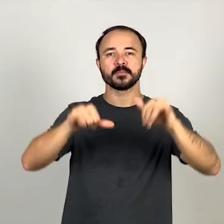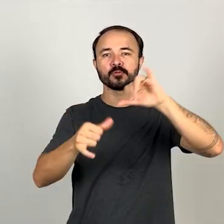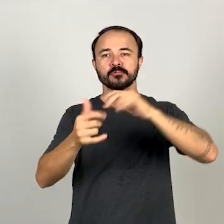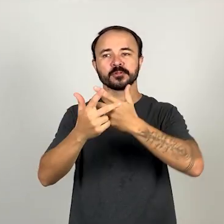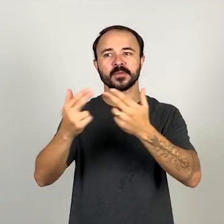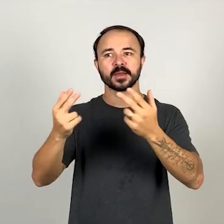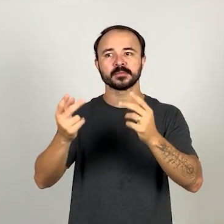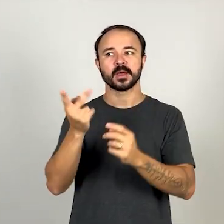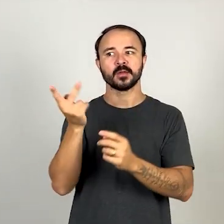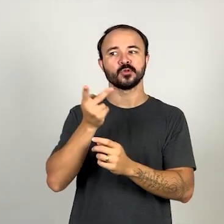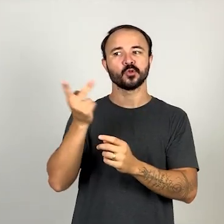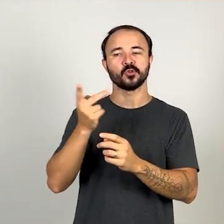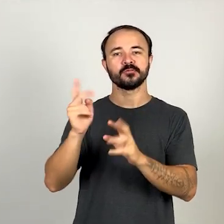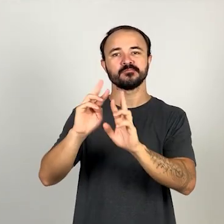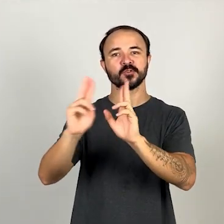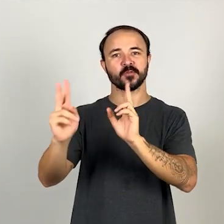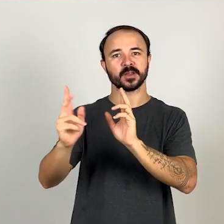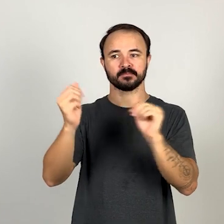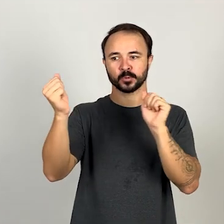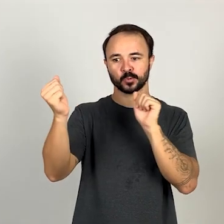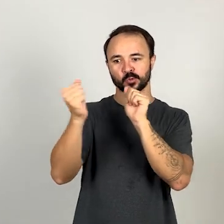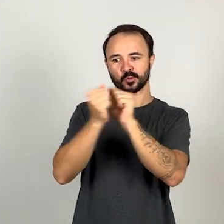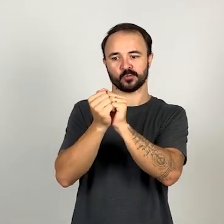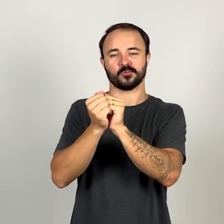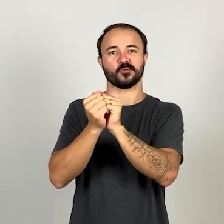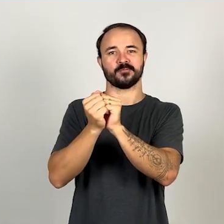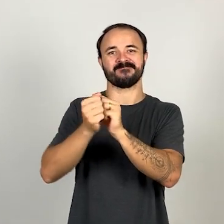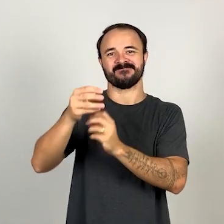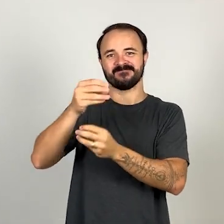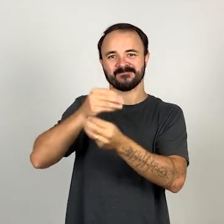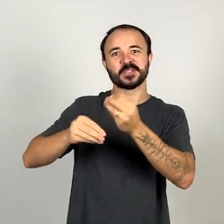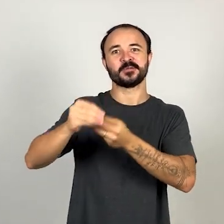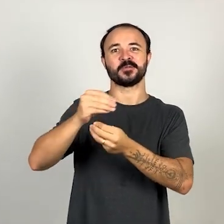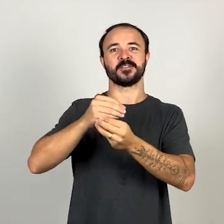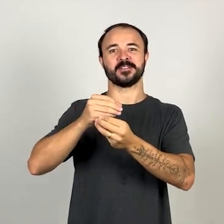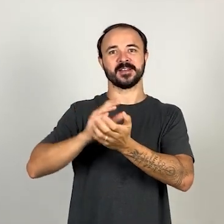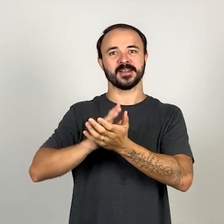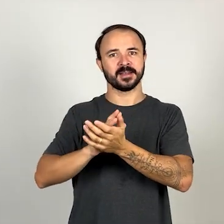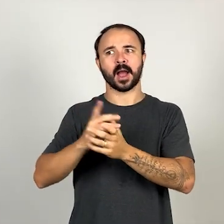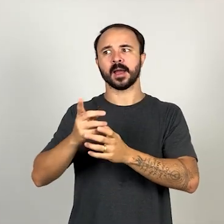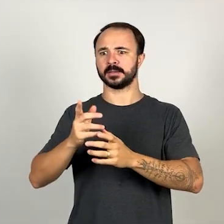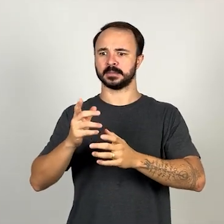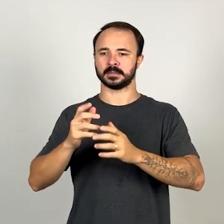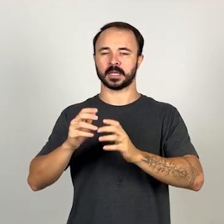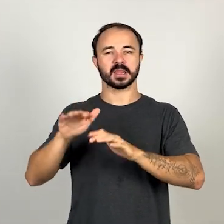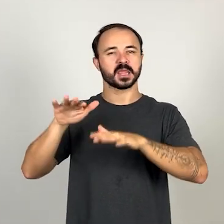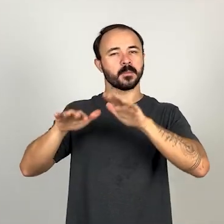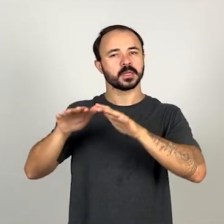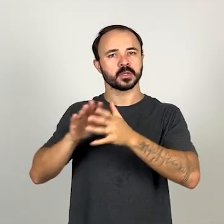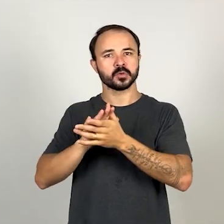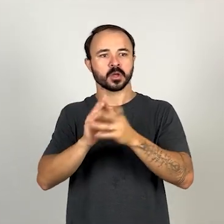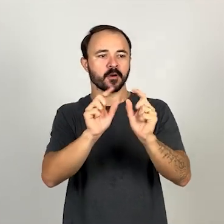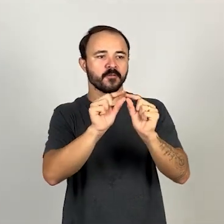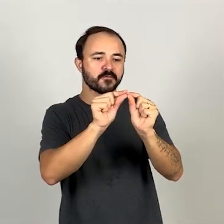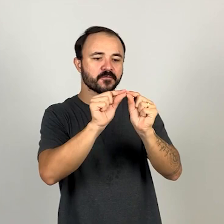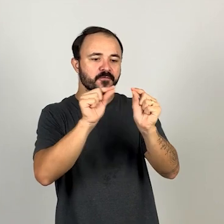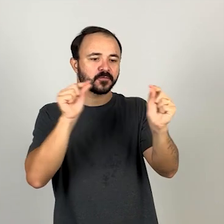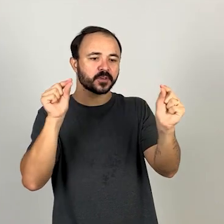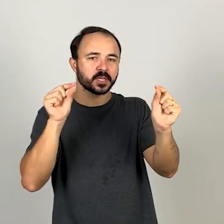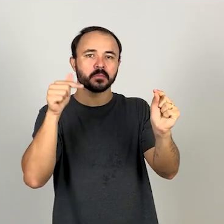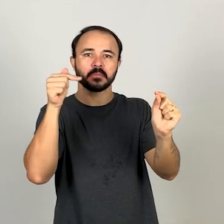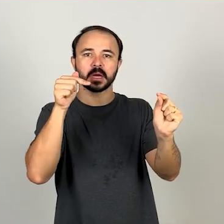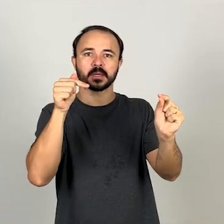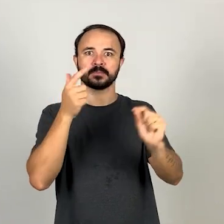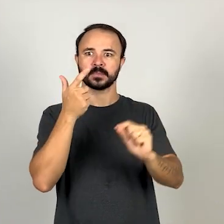fez com que essas cargas elétricas fossem armazenadas, e dependendo da condução de algum fio, ele conseguiu